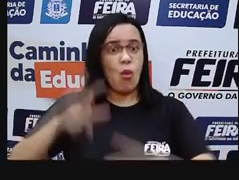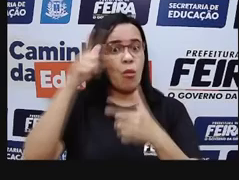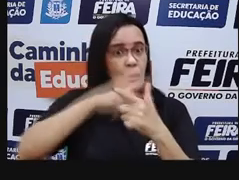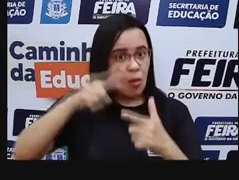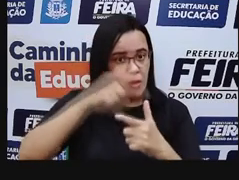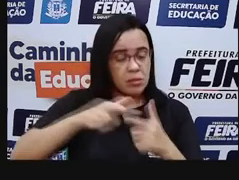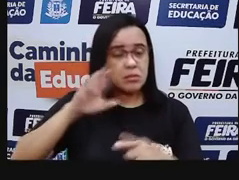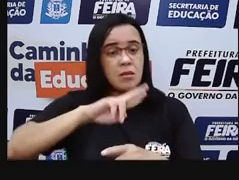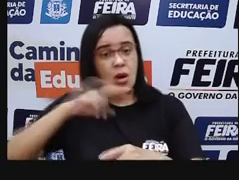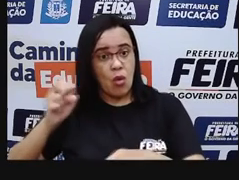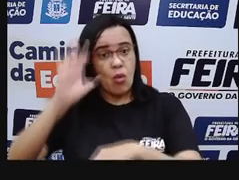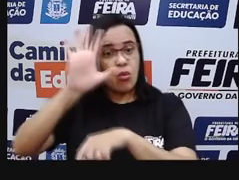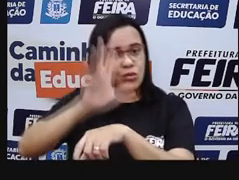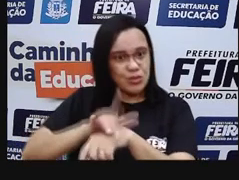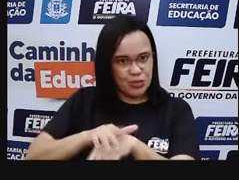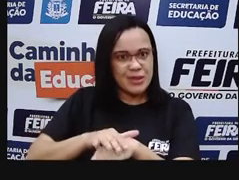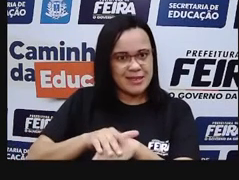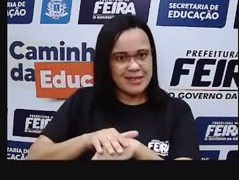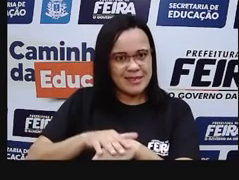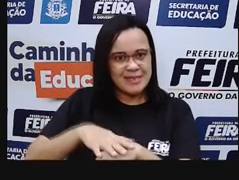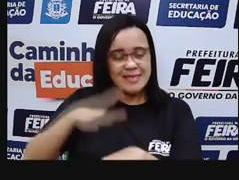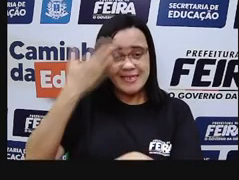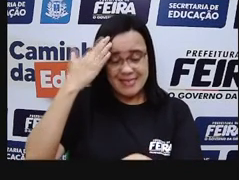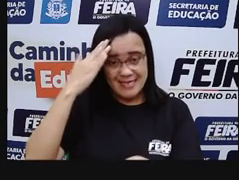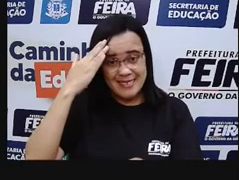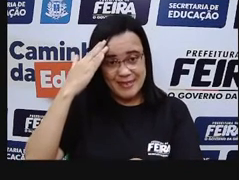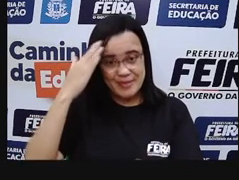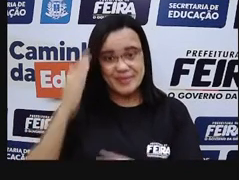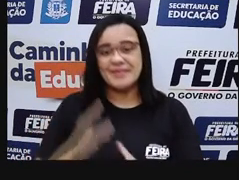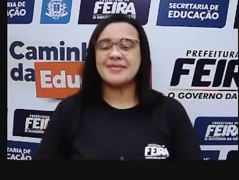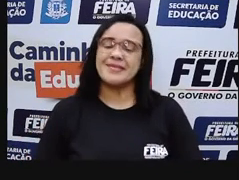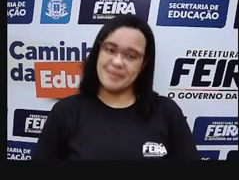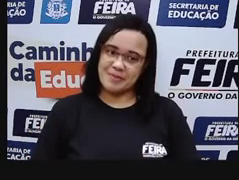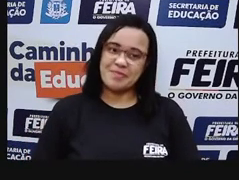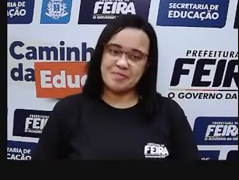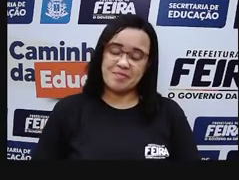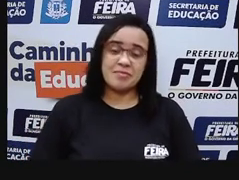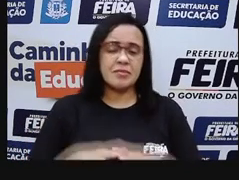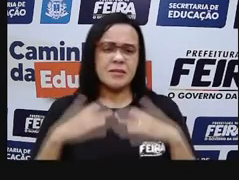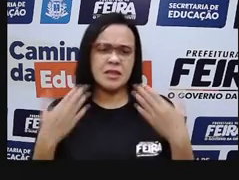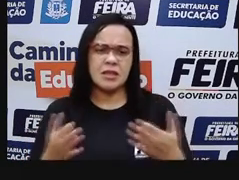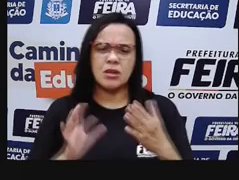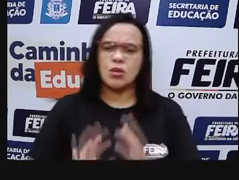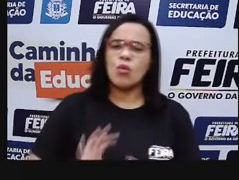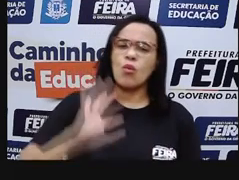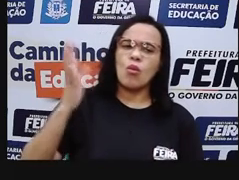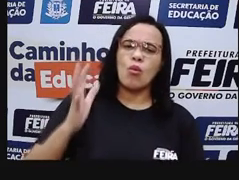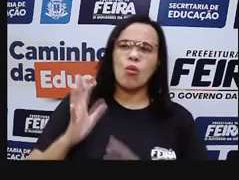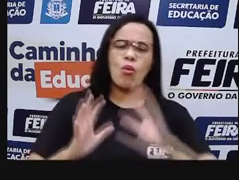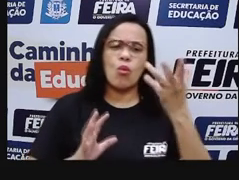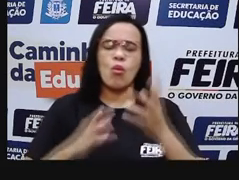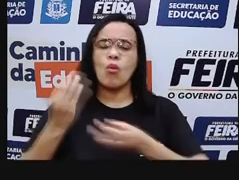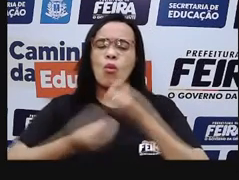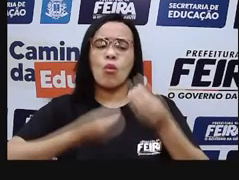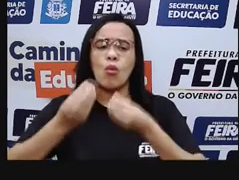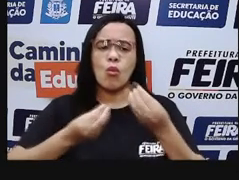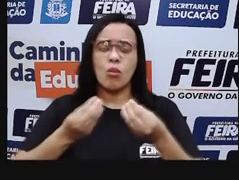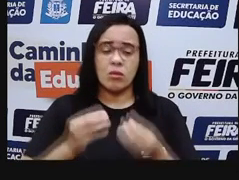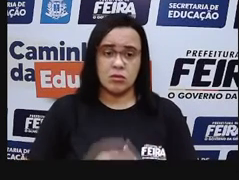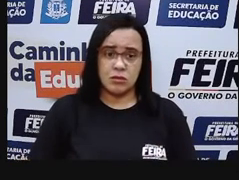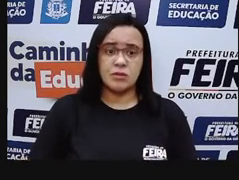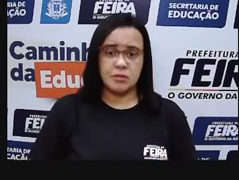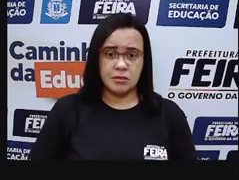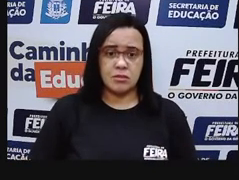alguma vez Então prender até aqui bom então o que que acontece isso naturalmente